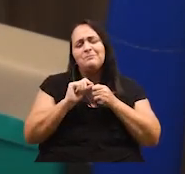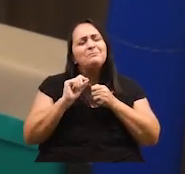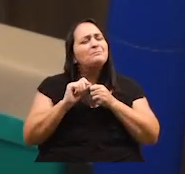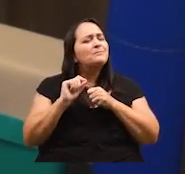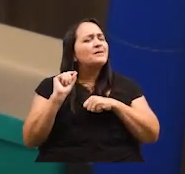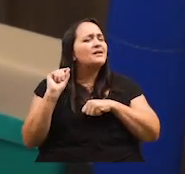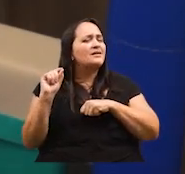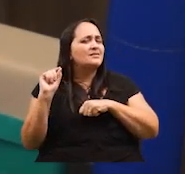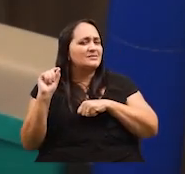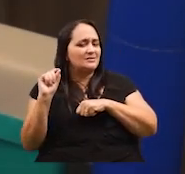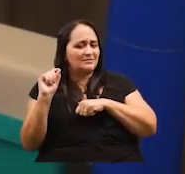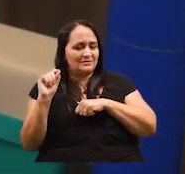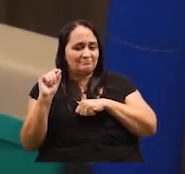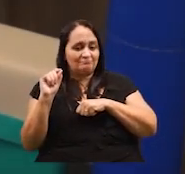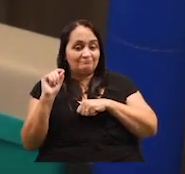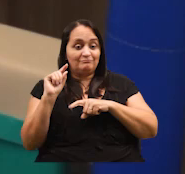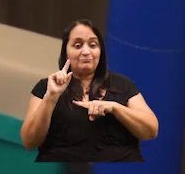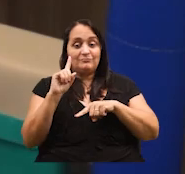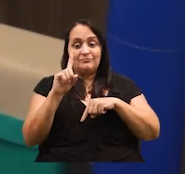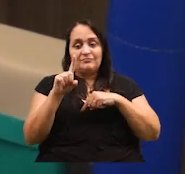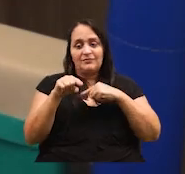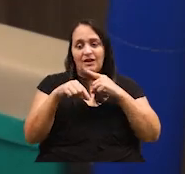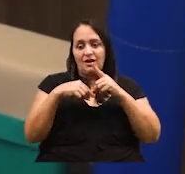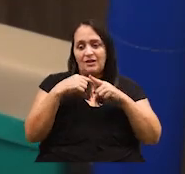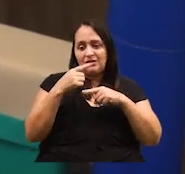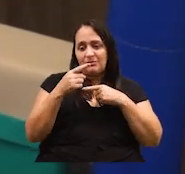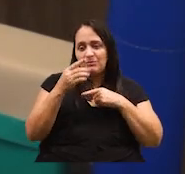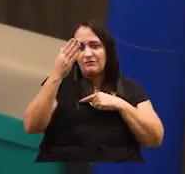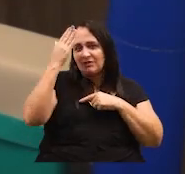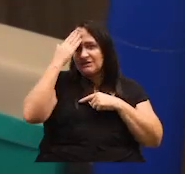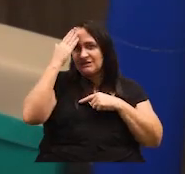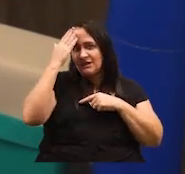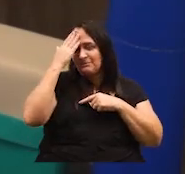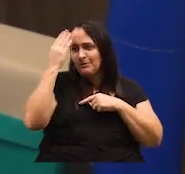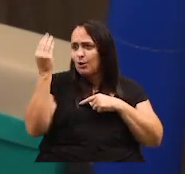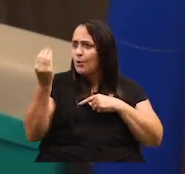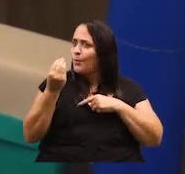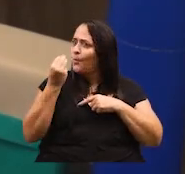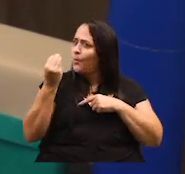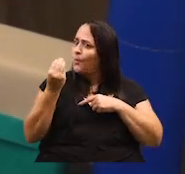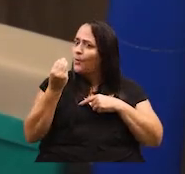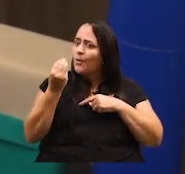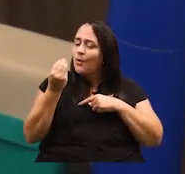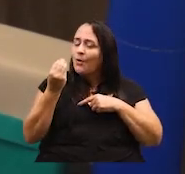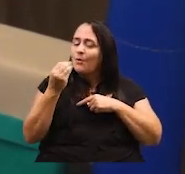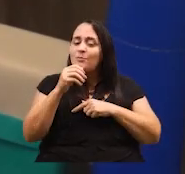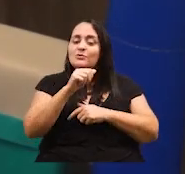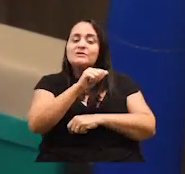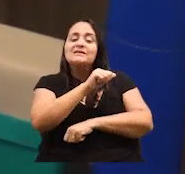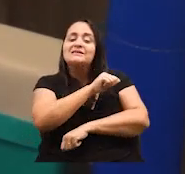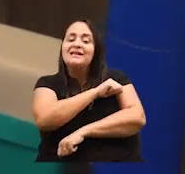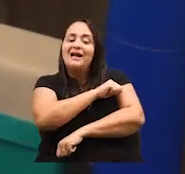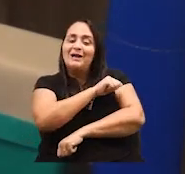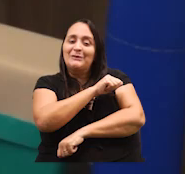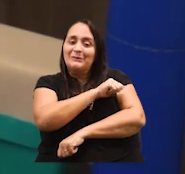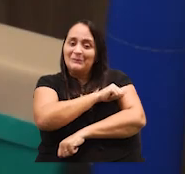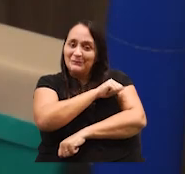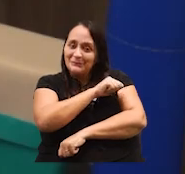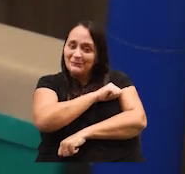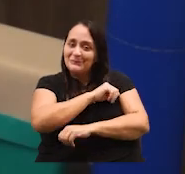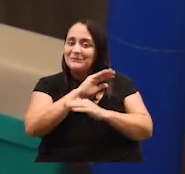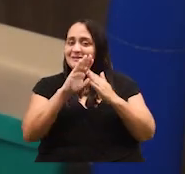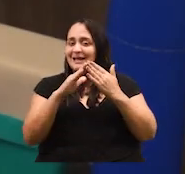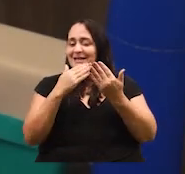E depois a gente vai conferir como foi que a galerinha lá da Orlando Embaçaí se saiu na execução